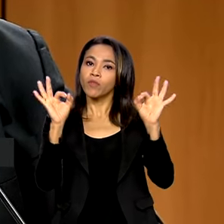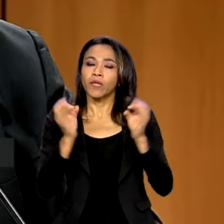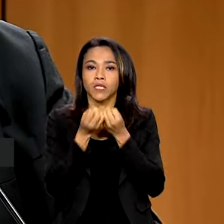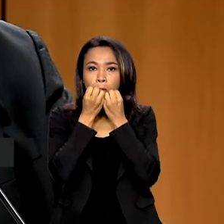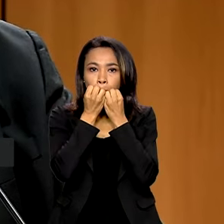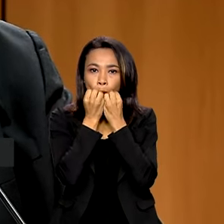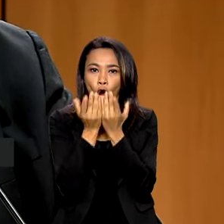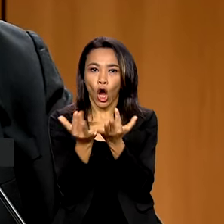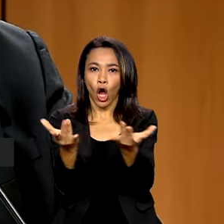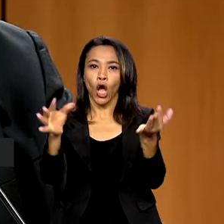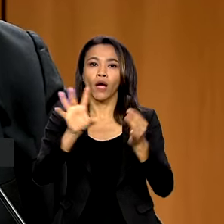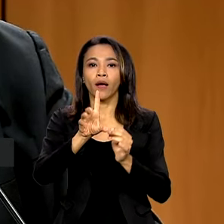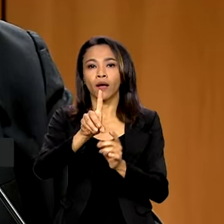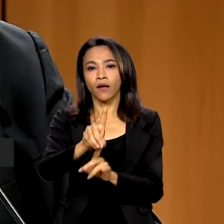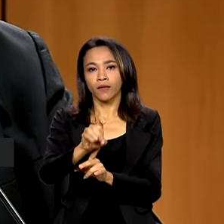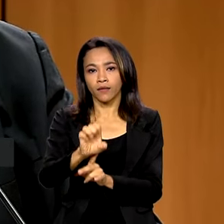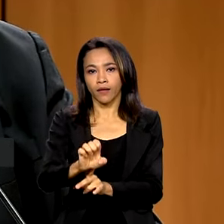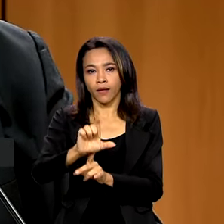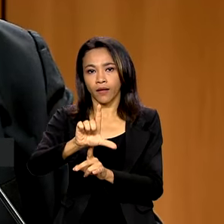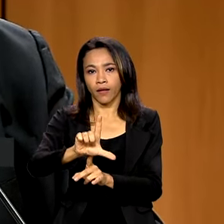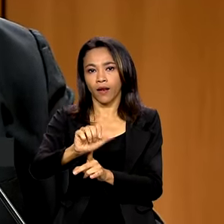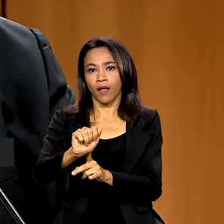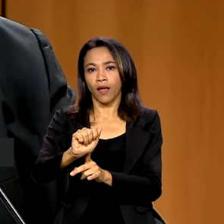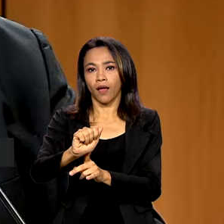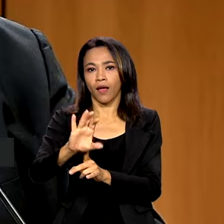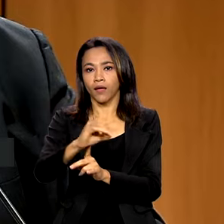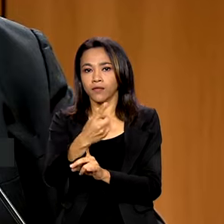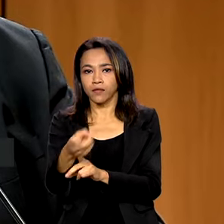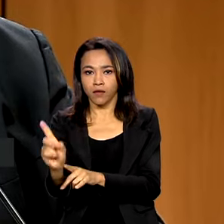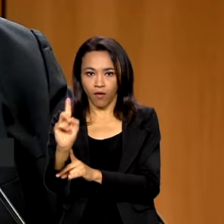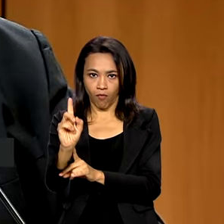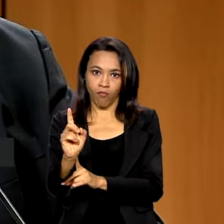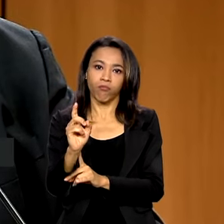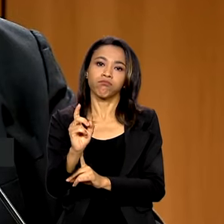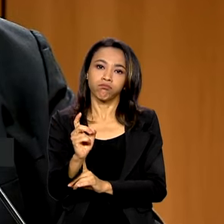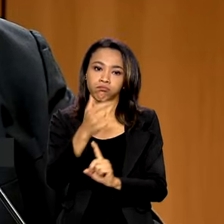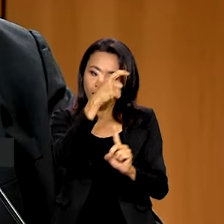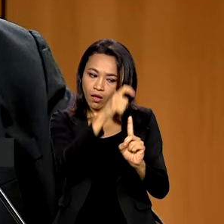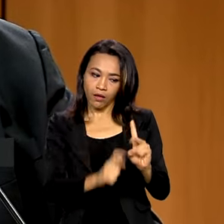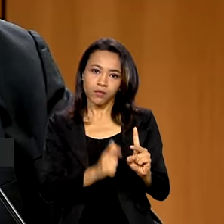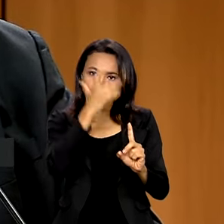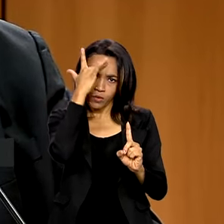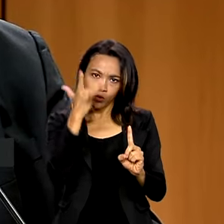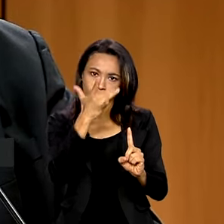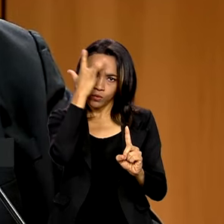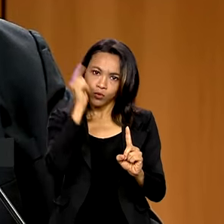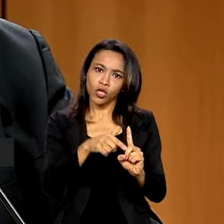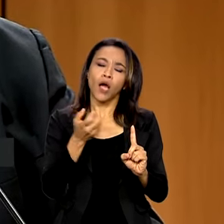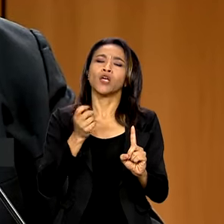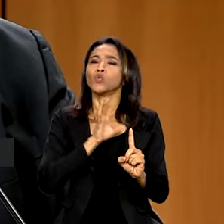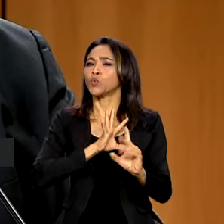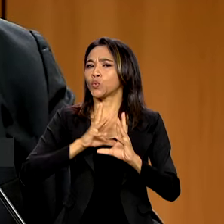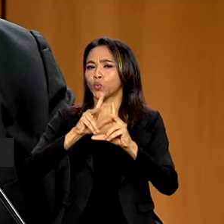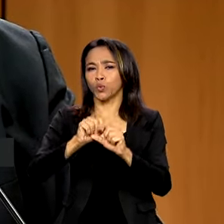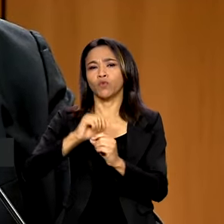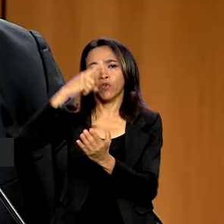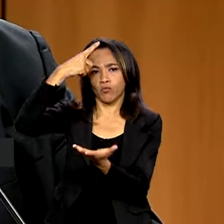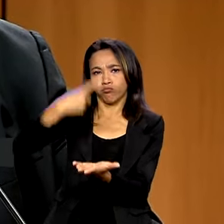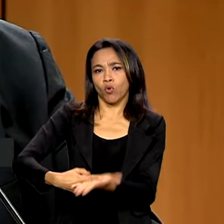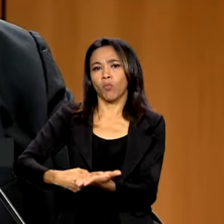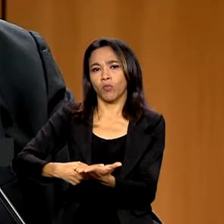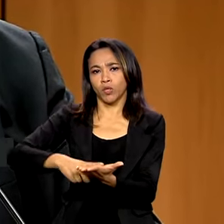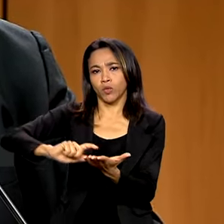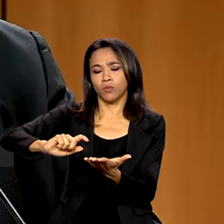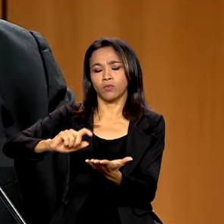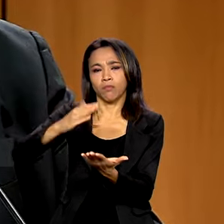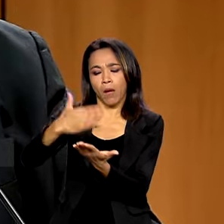já se acha homologada pelo Poder Judiciário, portanto, todas as formalidades foram atendidas relativamente